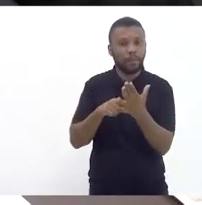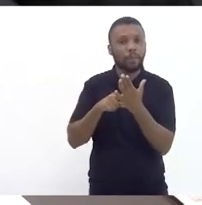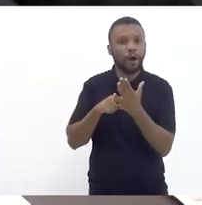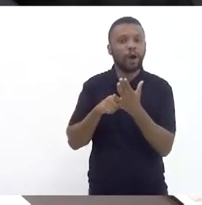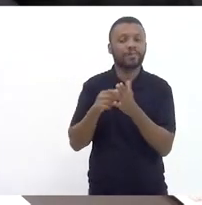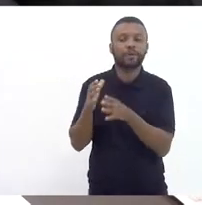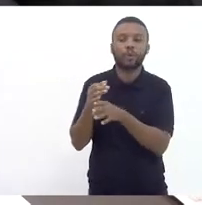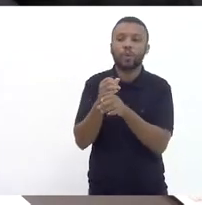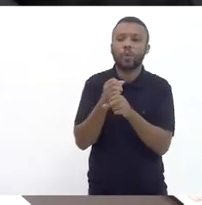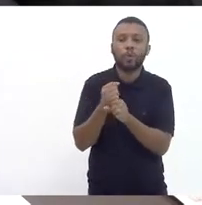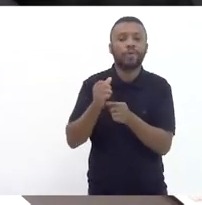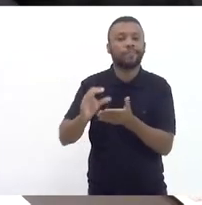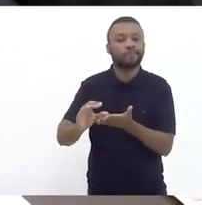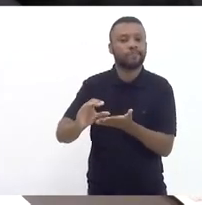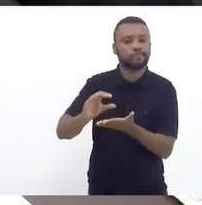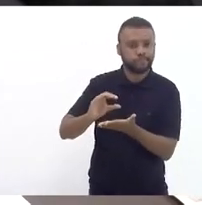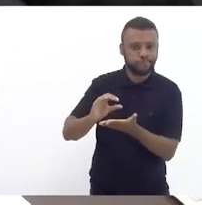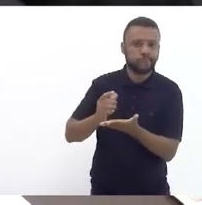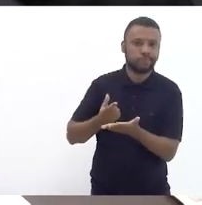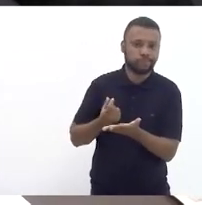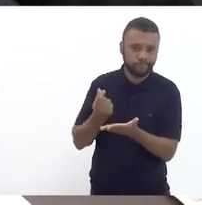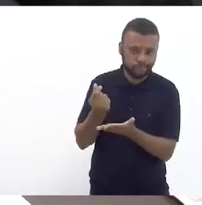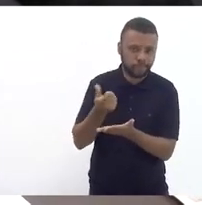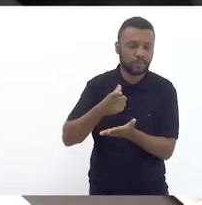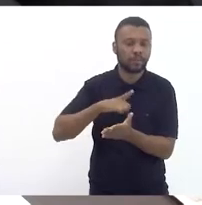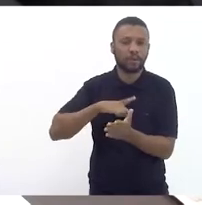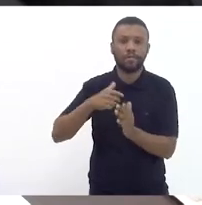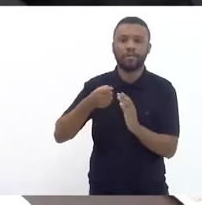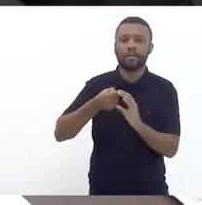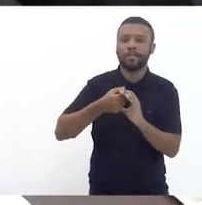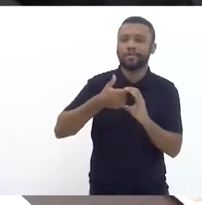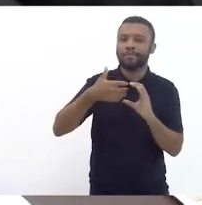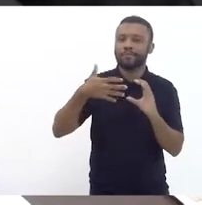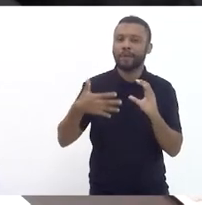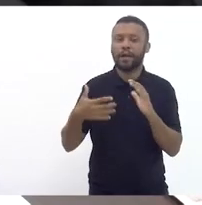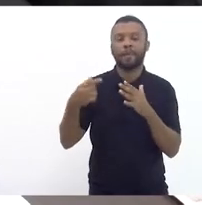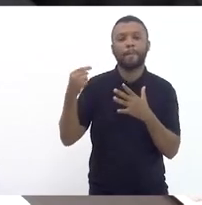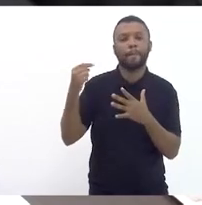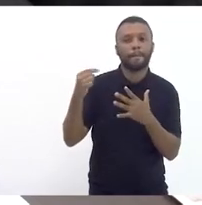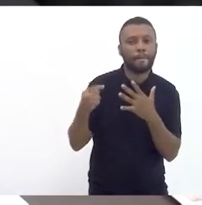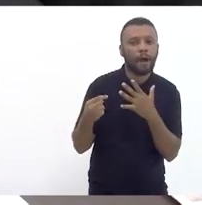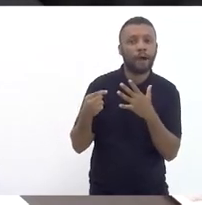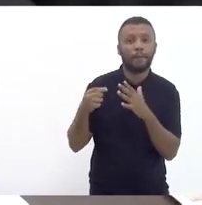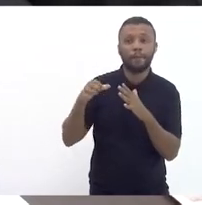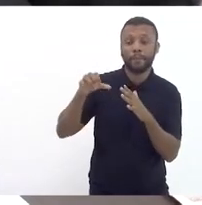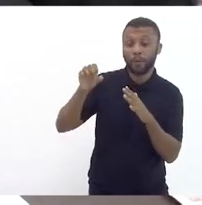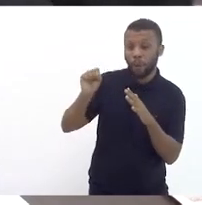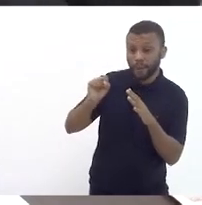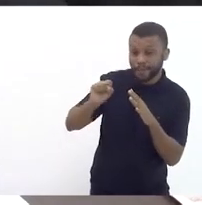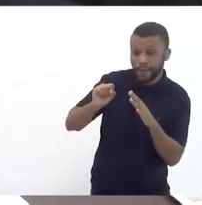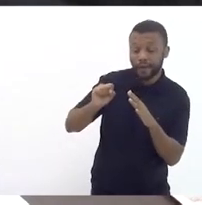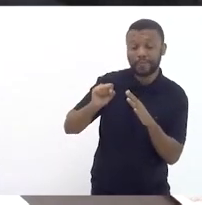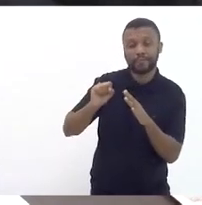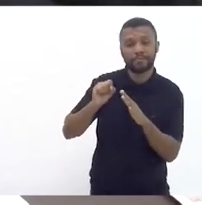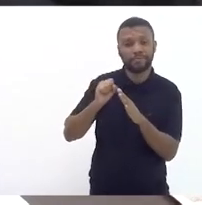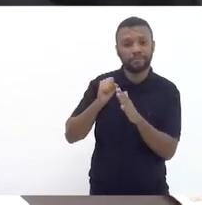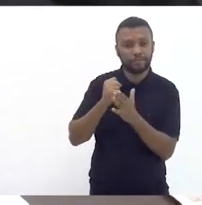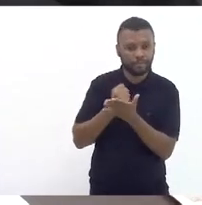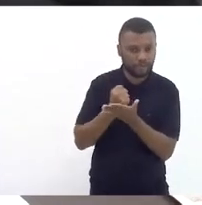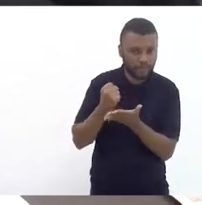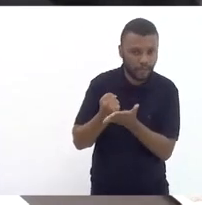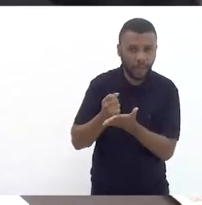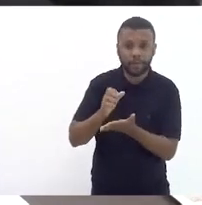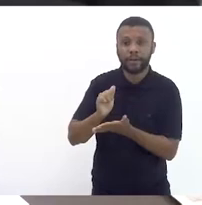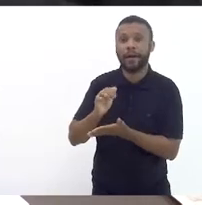investimentos, que são ali caracterizados ali pelo nono termo auditivo. Pelo oitavo termo aditivo, o nono